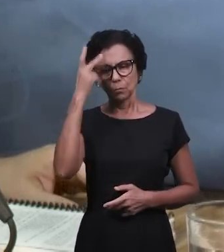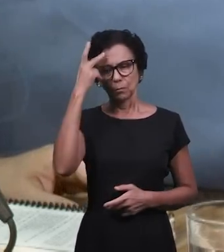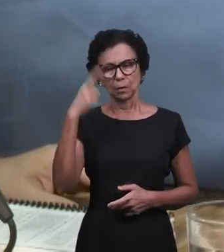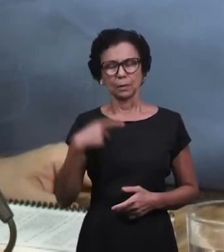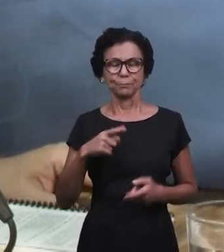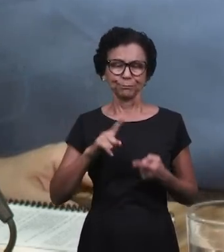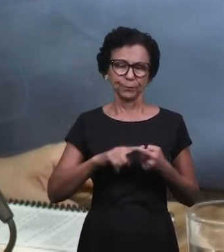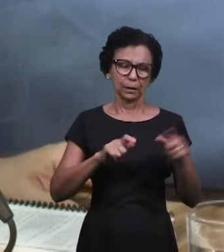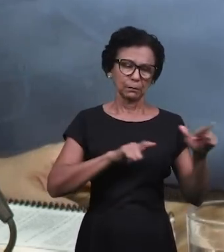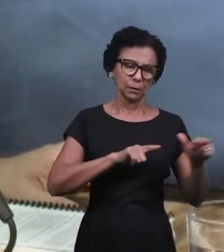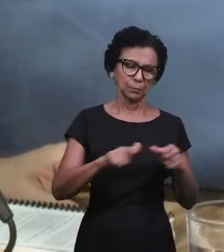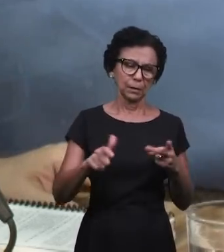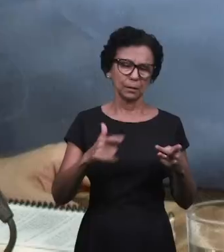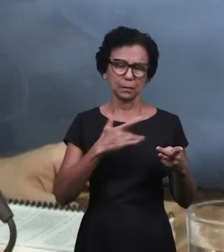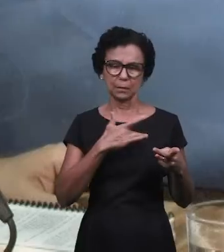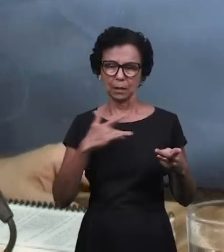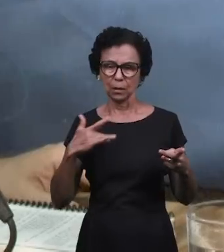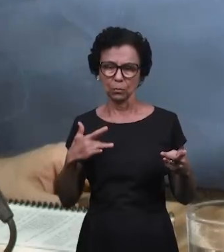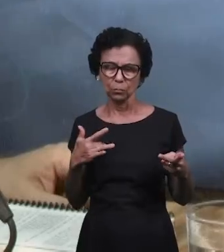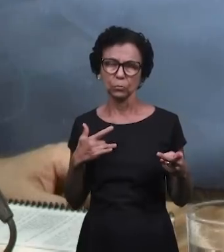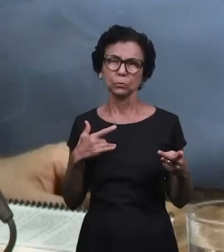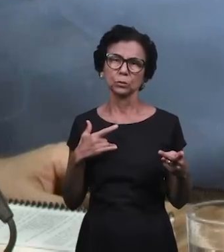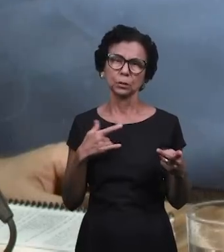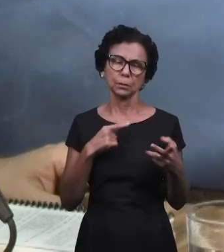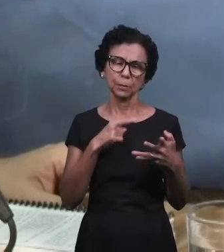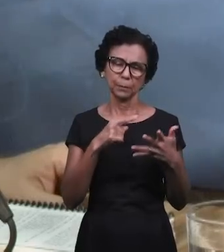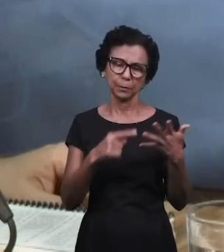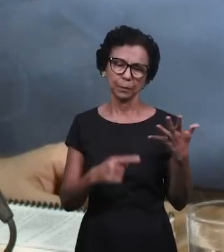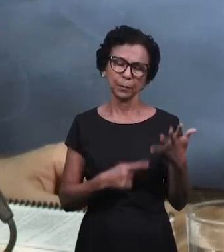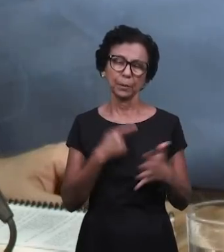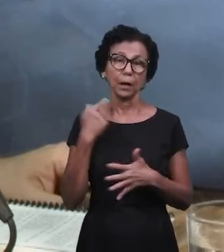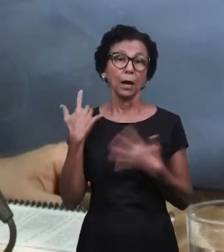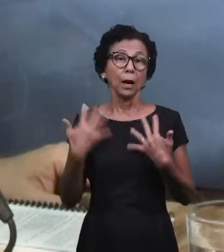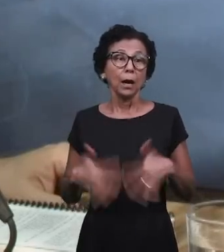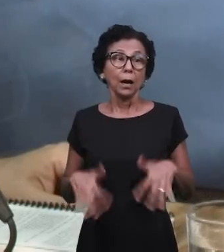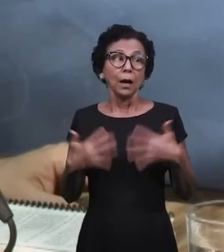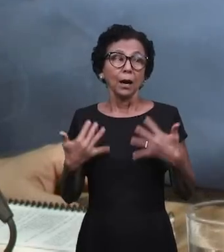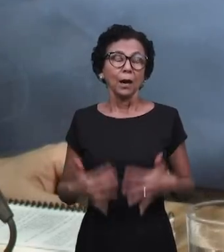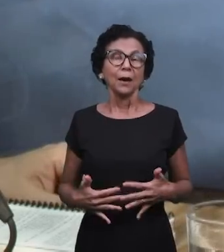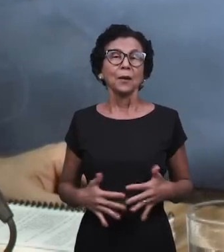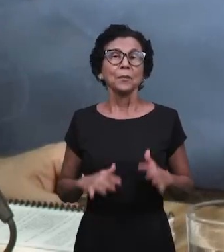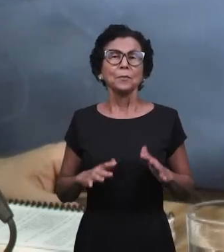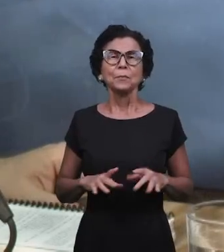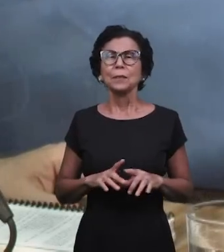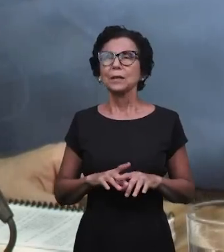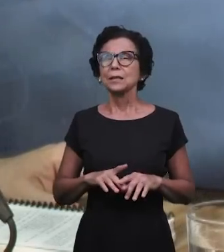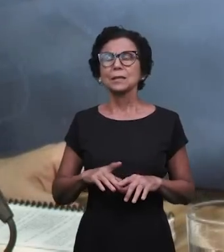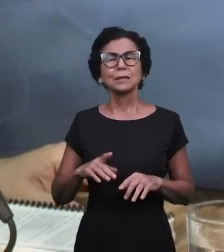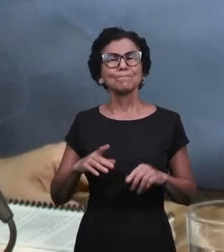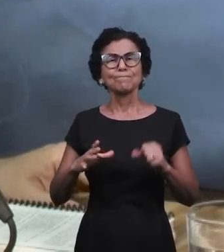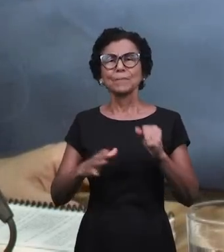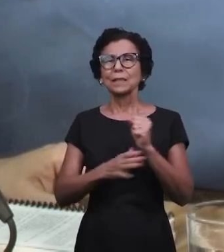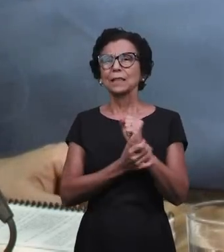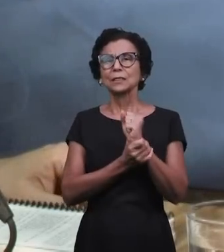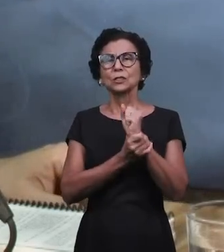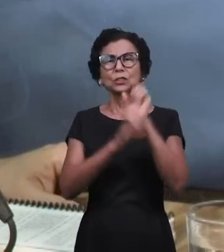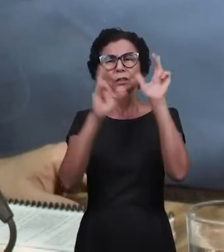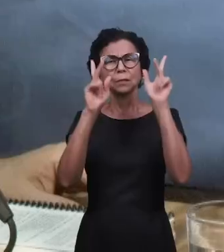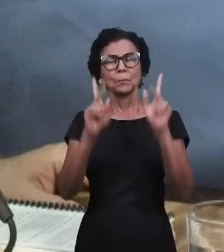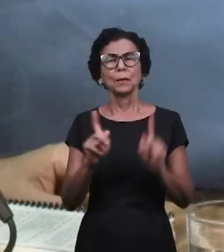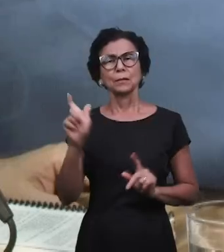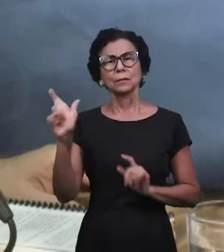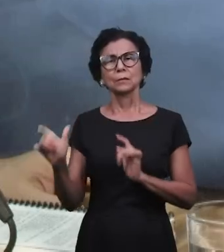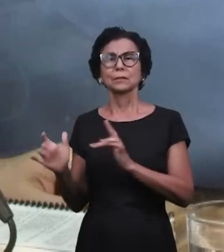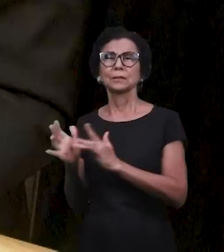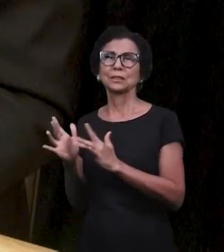o trabalho, a saúde, as batalhas da vida, são de aflições, mas nós já temos a paz em Jesus garantida. Glória a Deus.